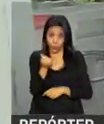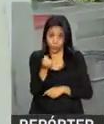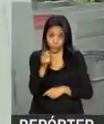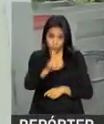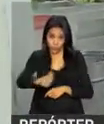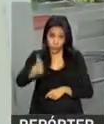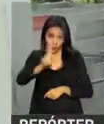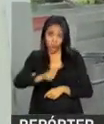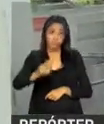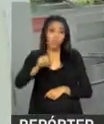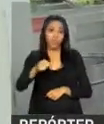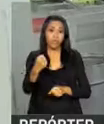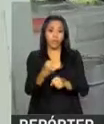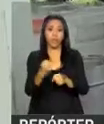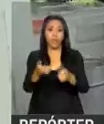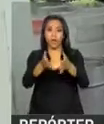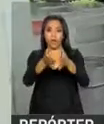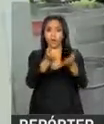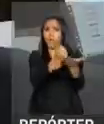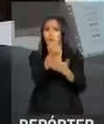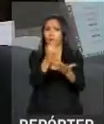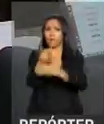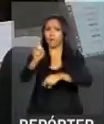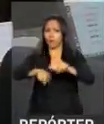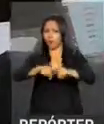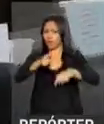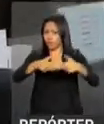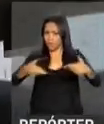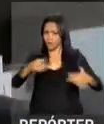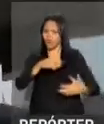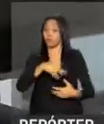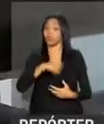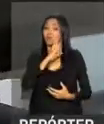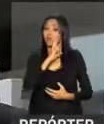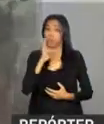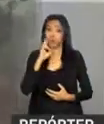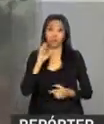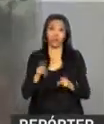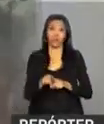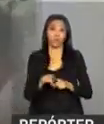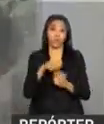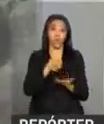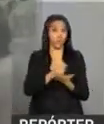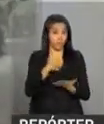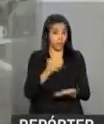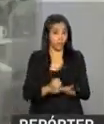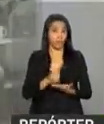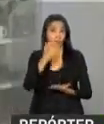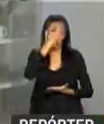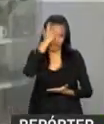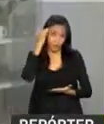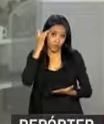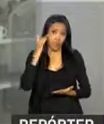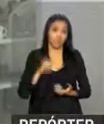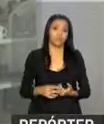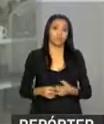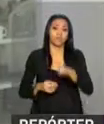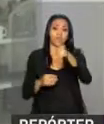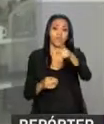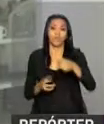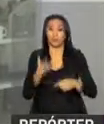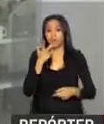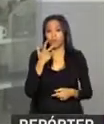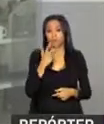na ampliação dos equipamentos do restaurante e na contratação de funcionários. Expandimos a nossa equipe aqui também, em torno